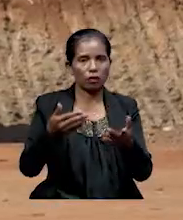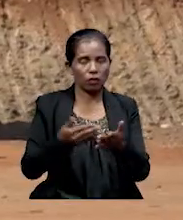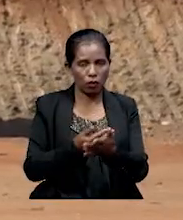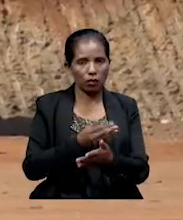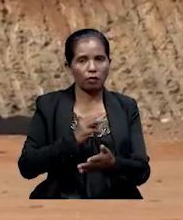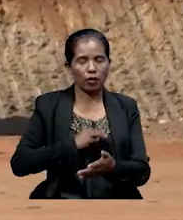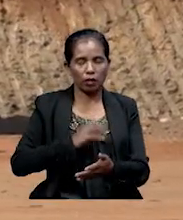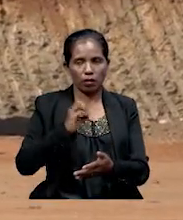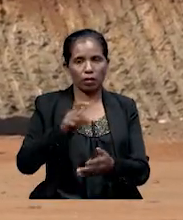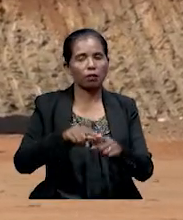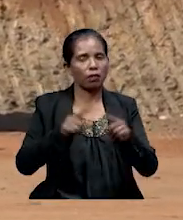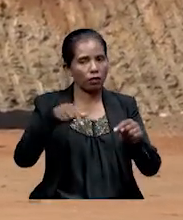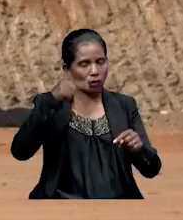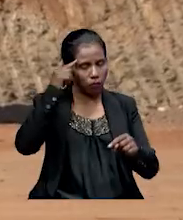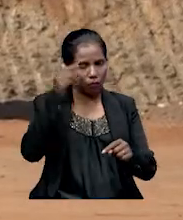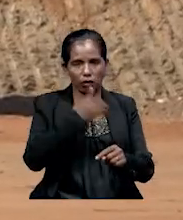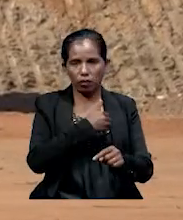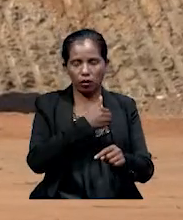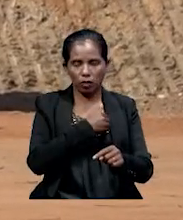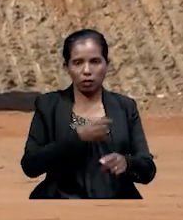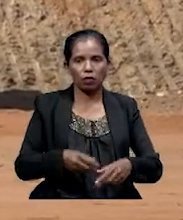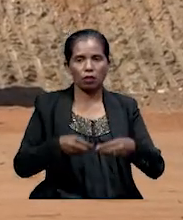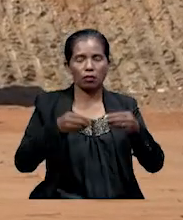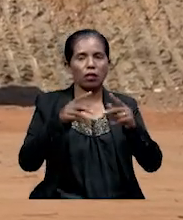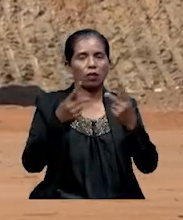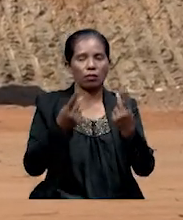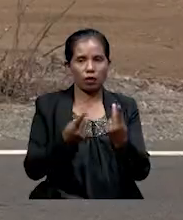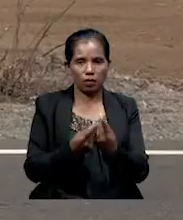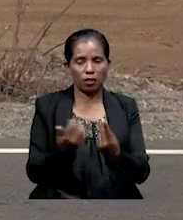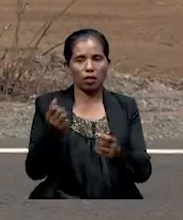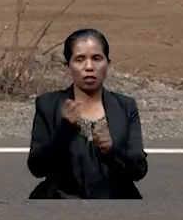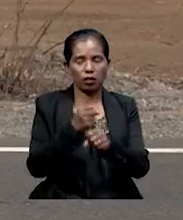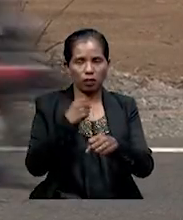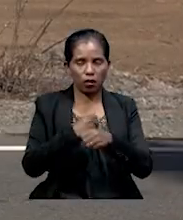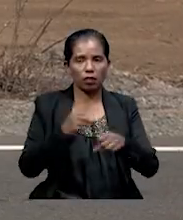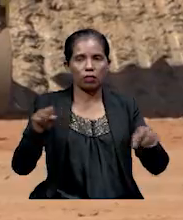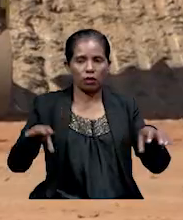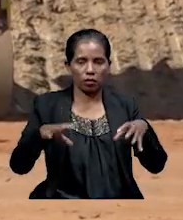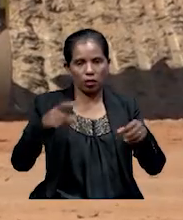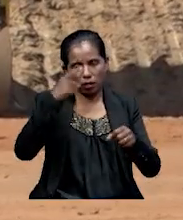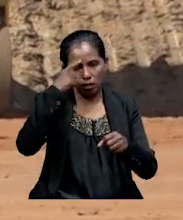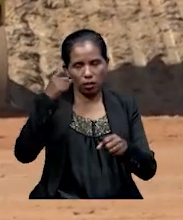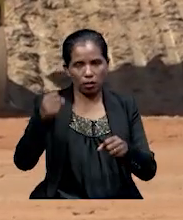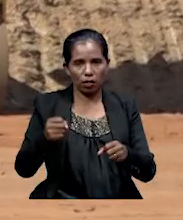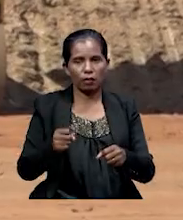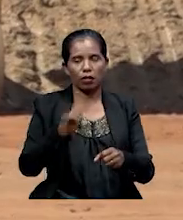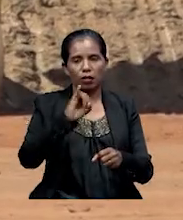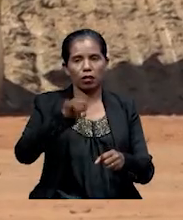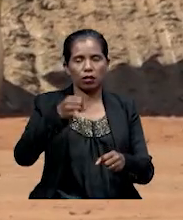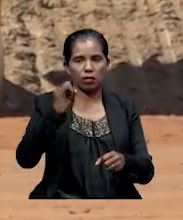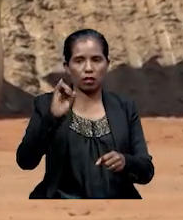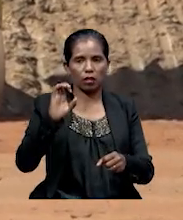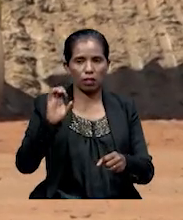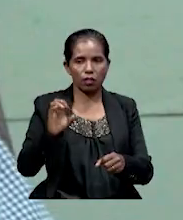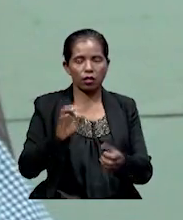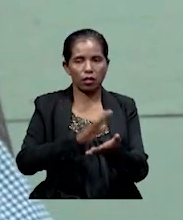Mas bem, governo, uma cidade foi autorização para a companhia refere a tuhalar o serviço, tamba ize se halo ulu